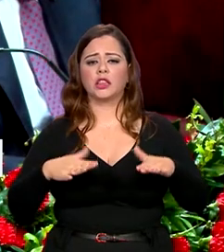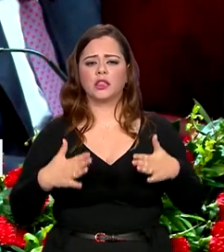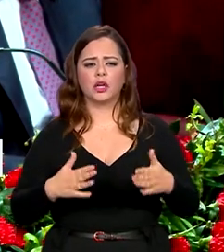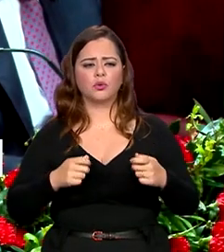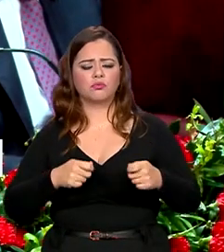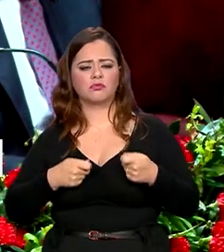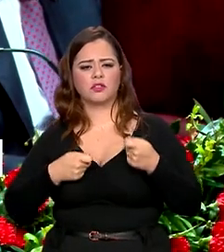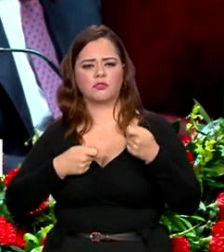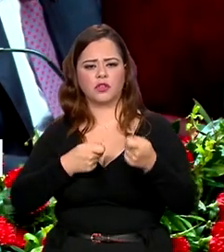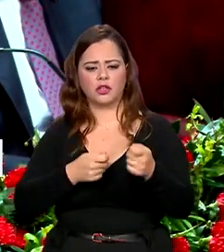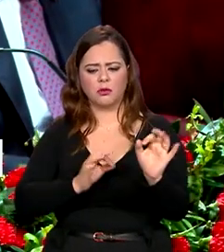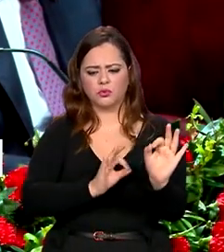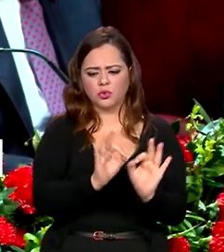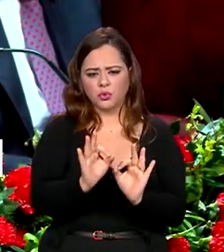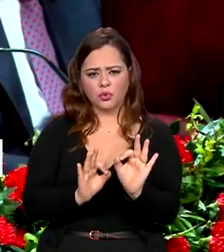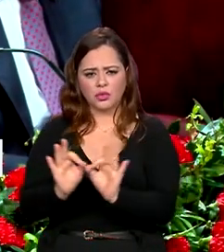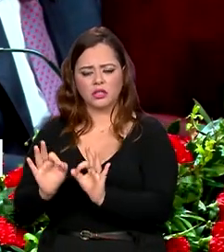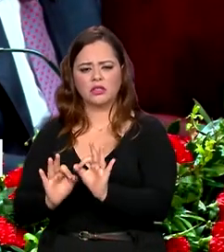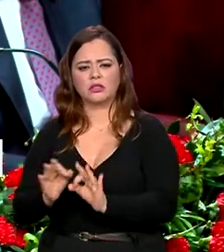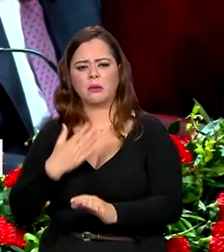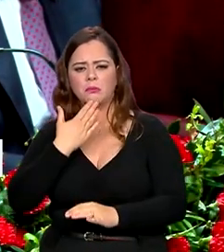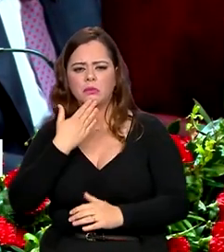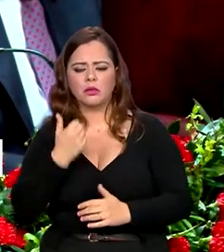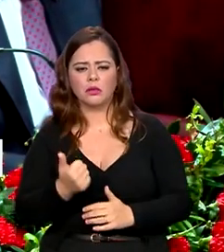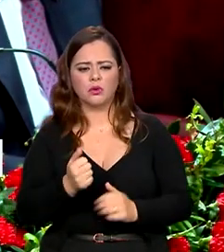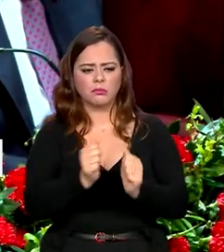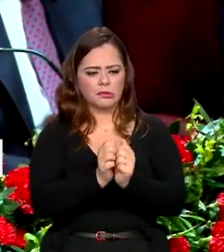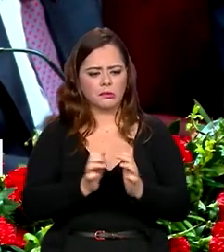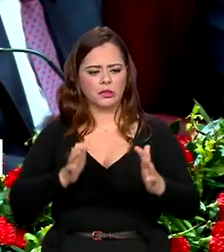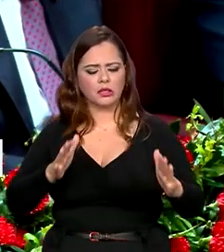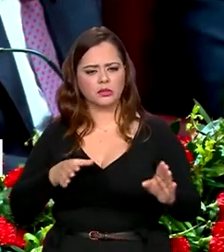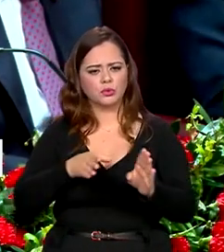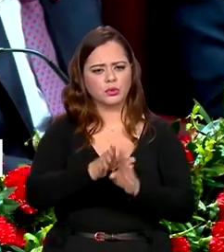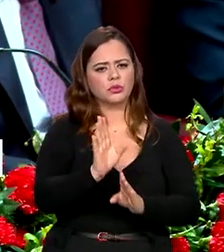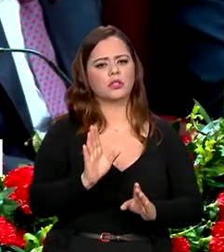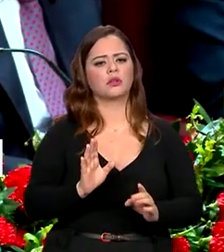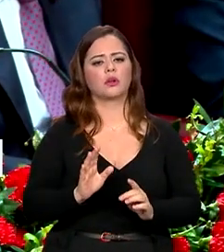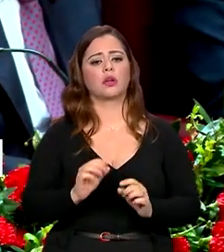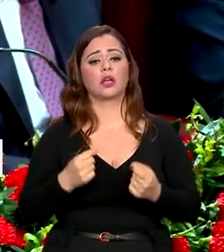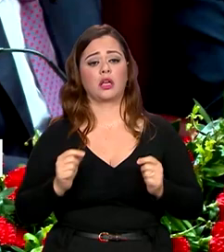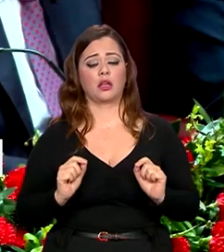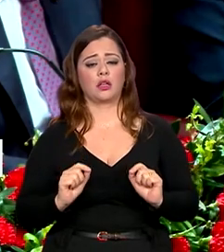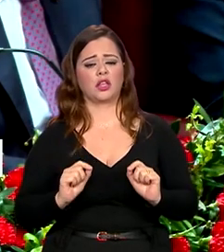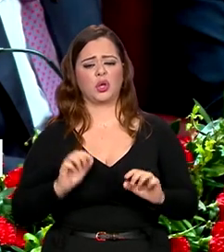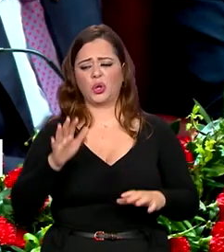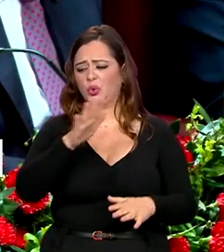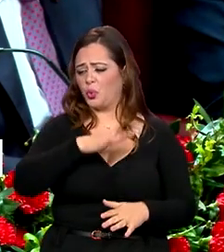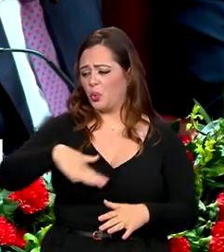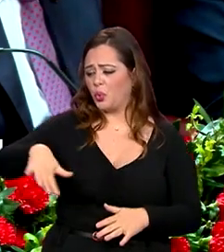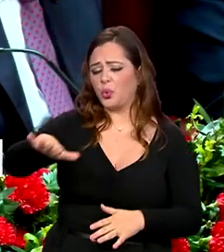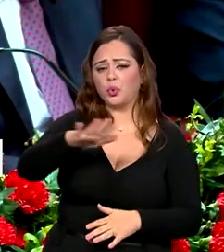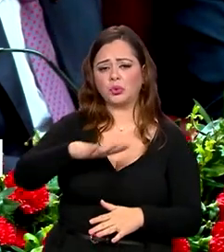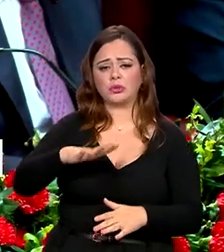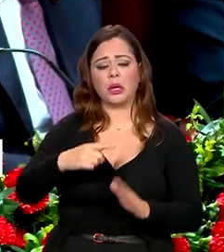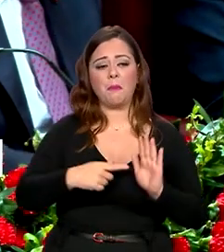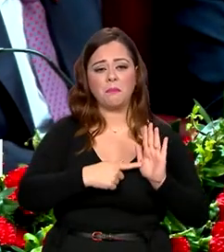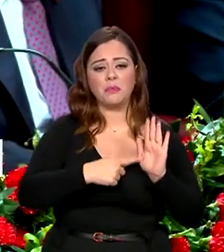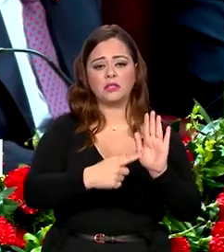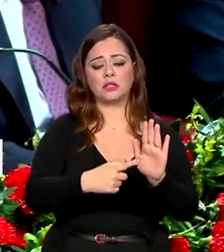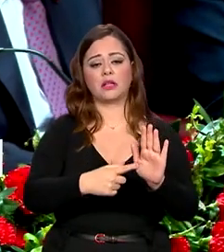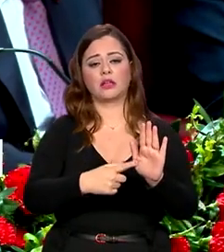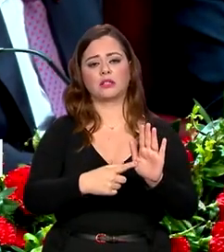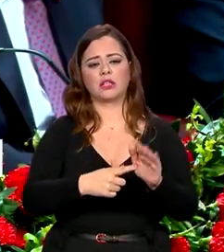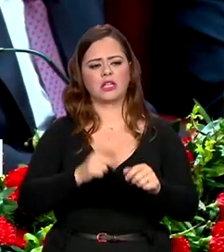uma reforma que resulte na ampliação do Conselho, de maneira que todas as regiões estejam representadas de